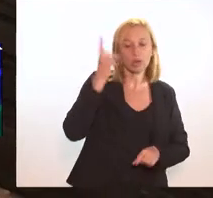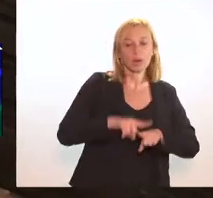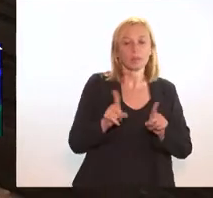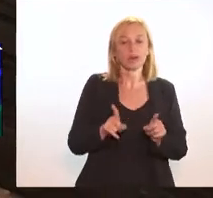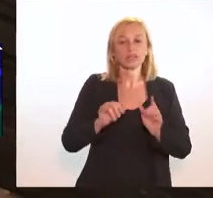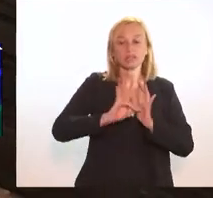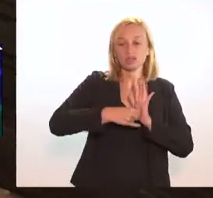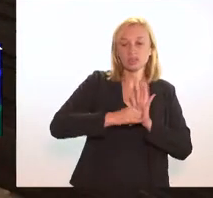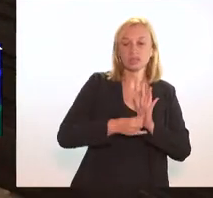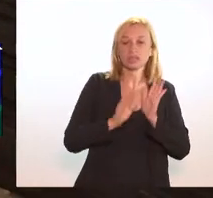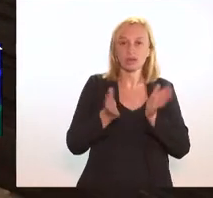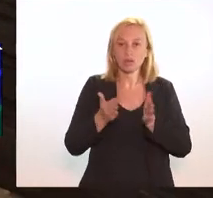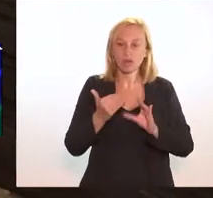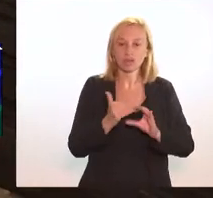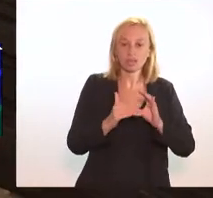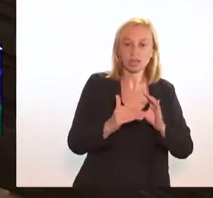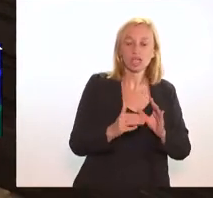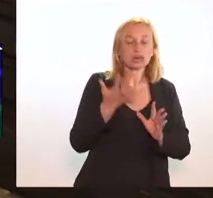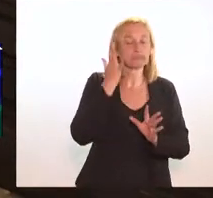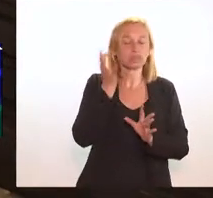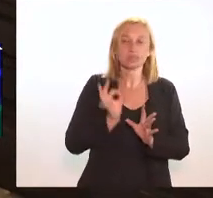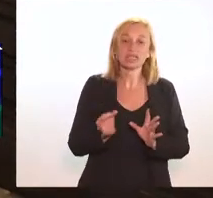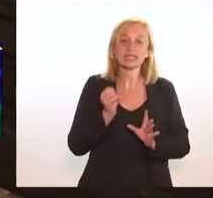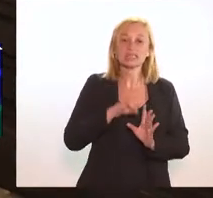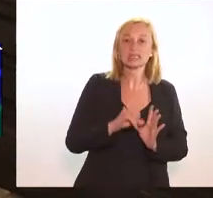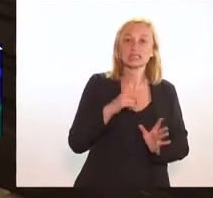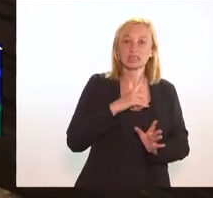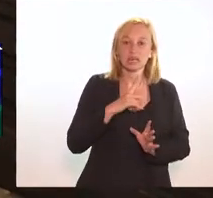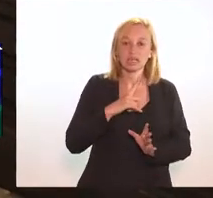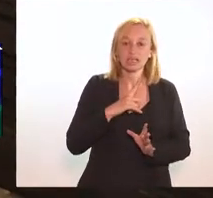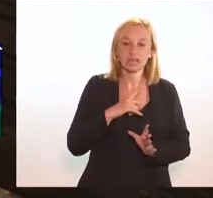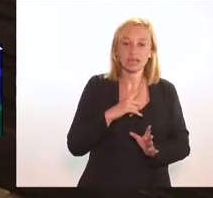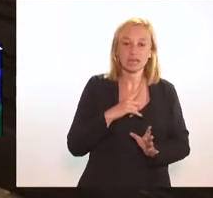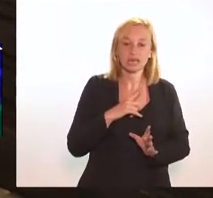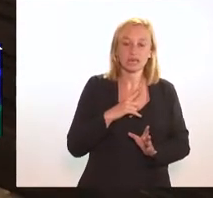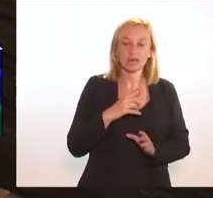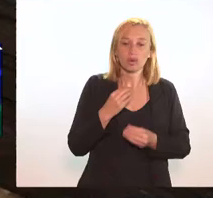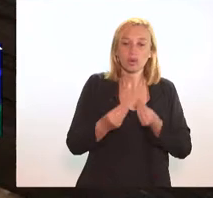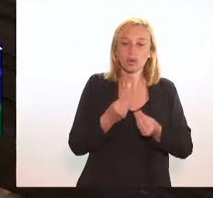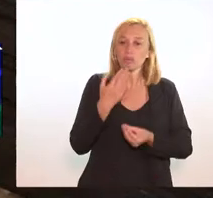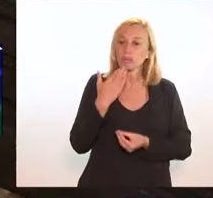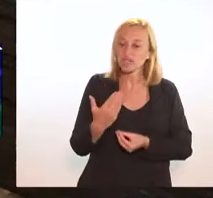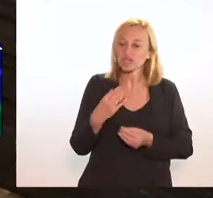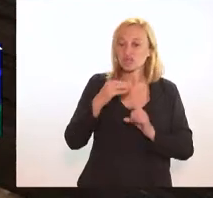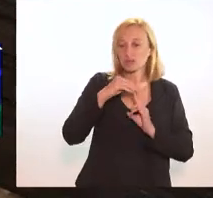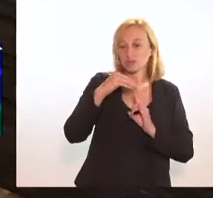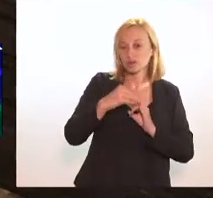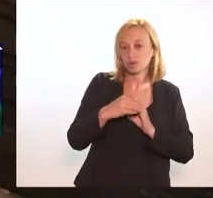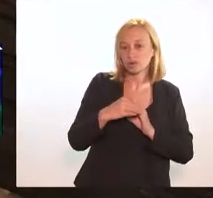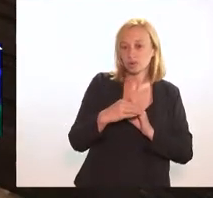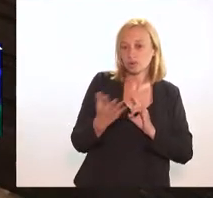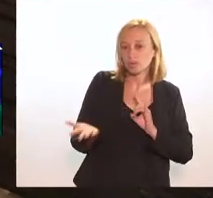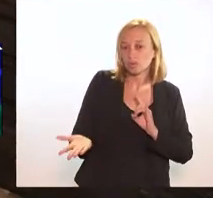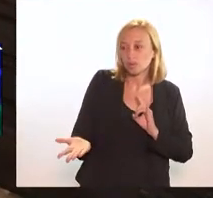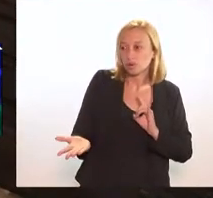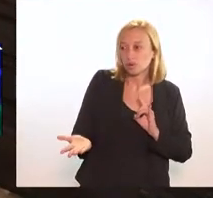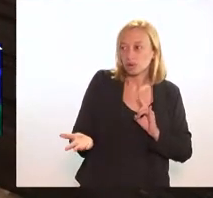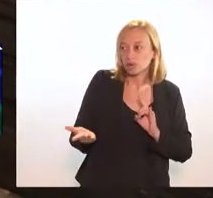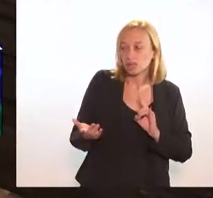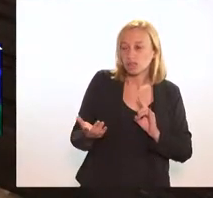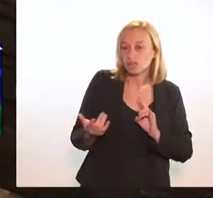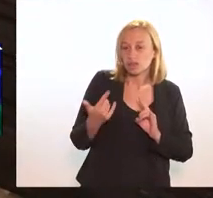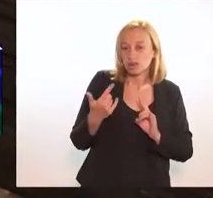edital lançado, eu não sei se temos gerência de pedir para a Fiocruz ir